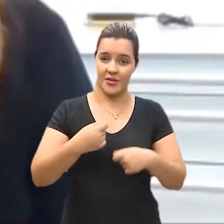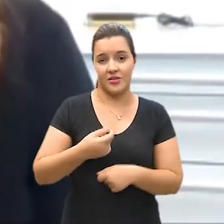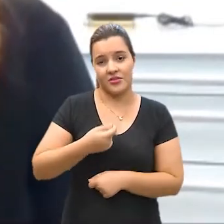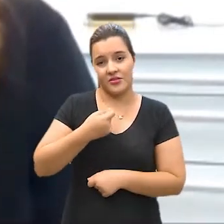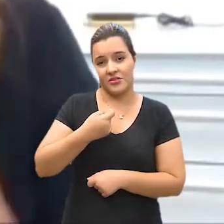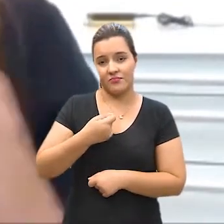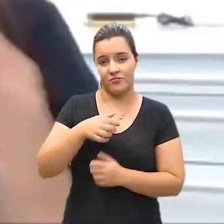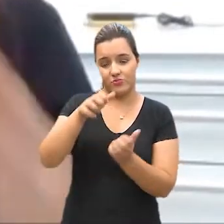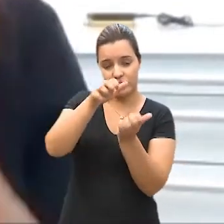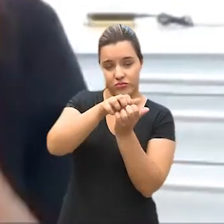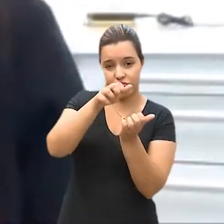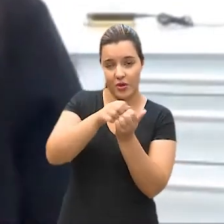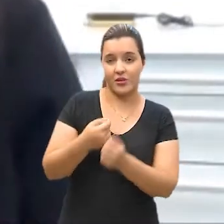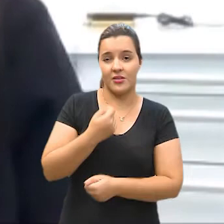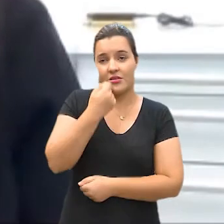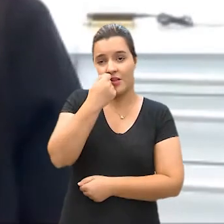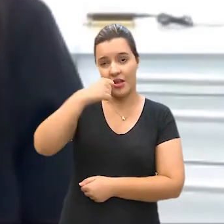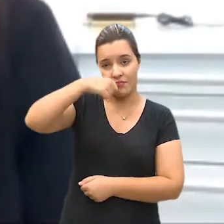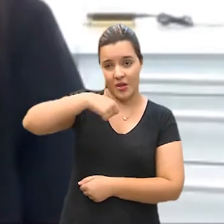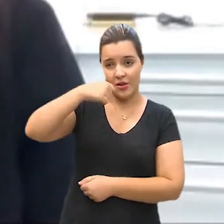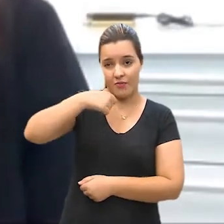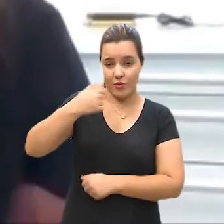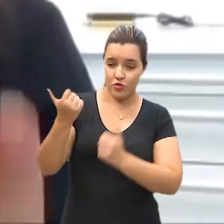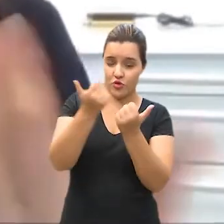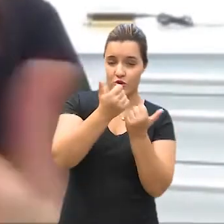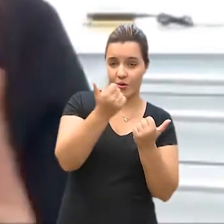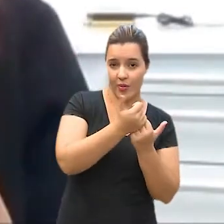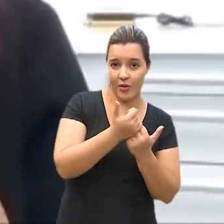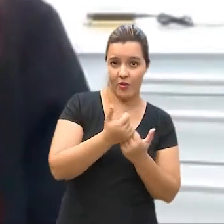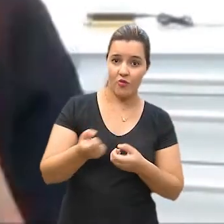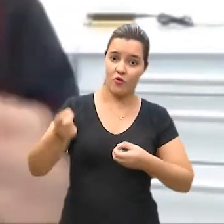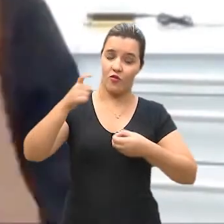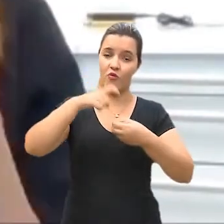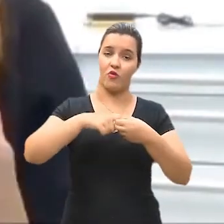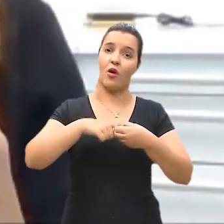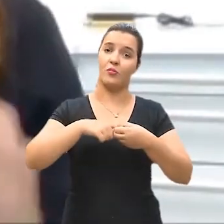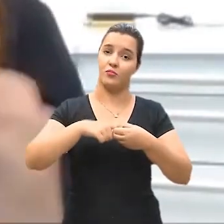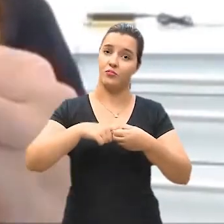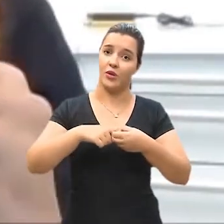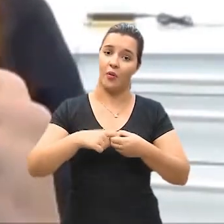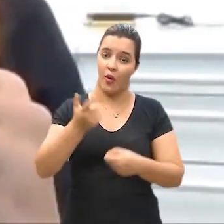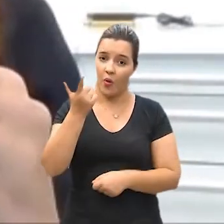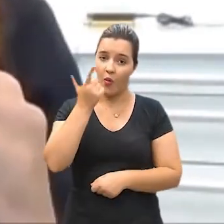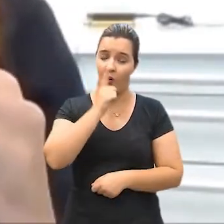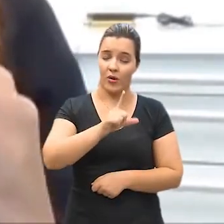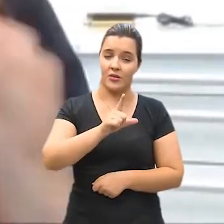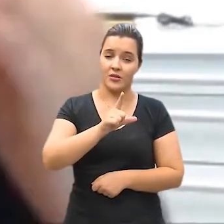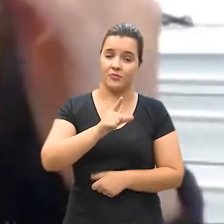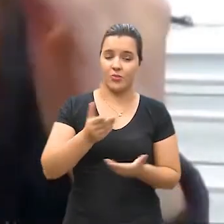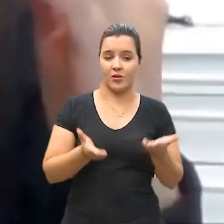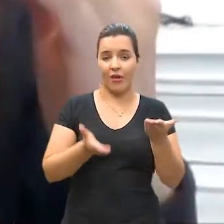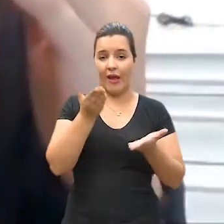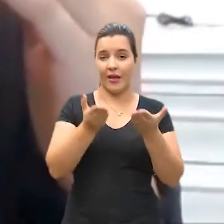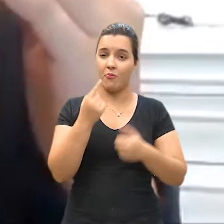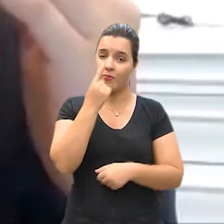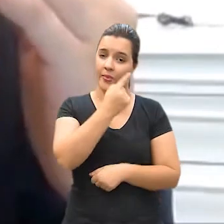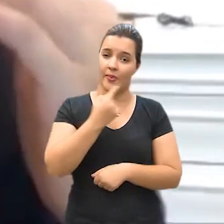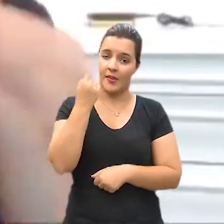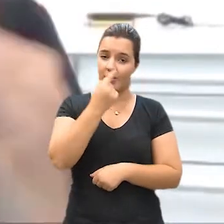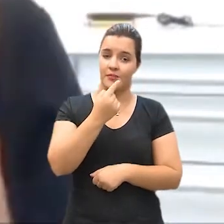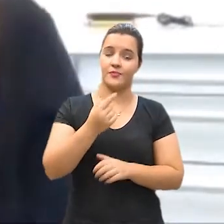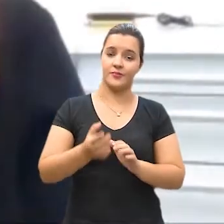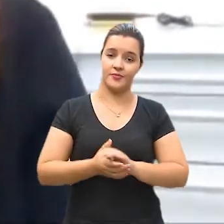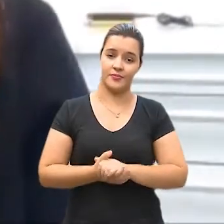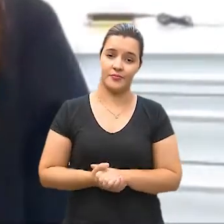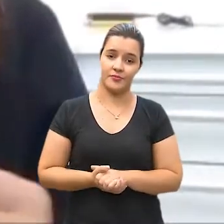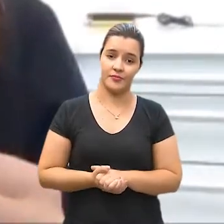essa mordida, equilibrar essa mordida para que ele possa ter um equilíbrio, né,